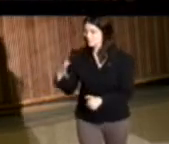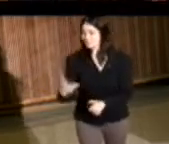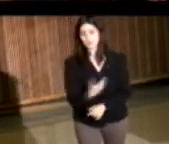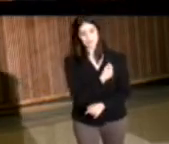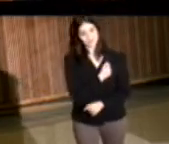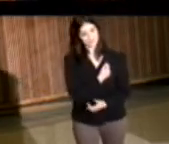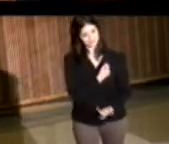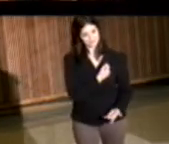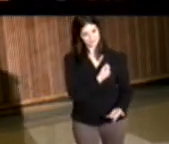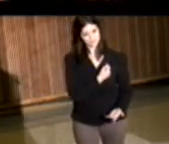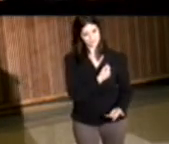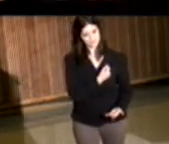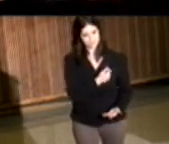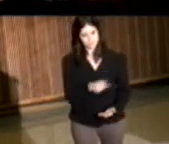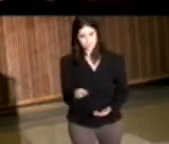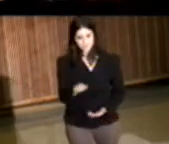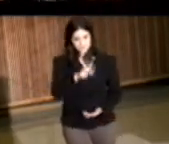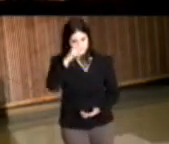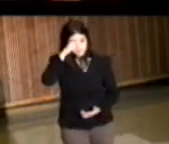andar a segunda milha.